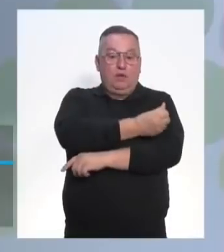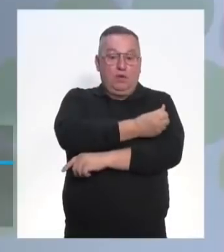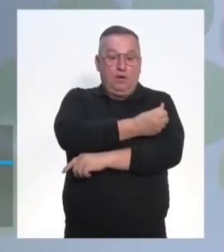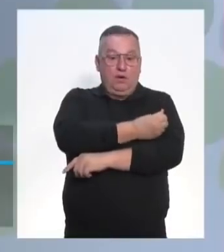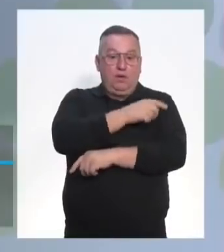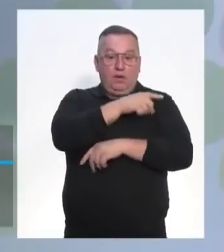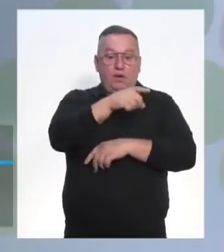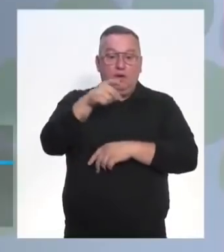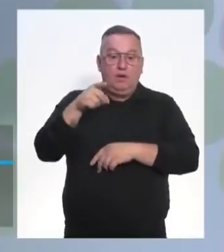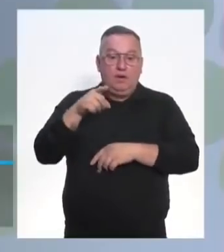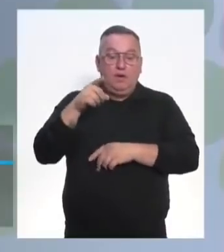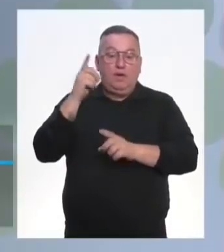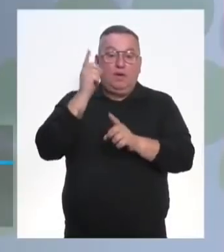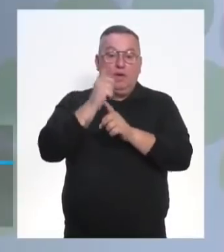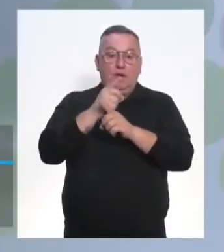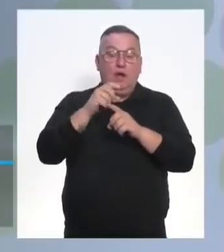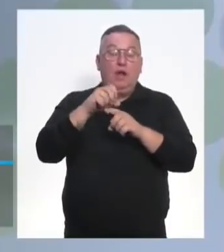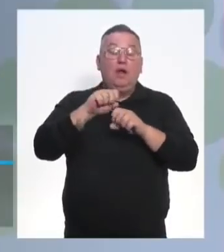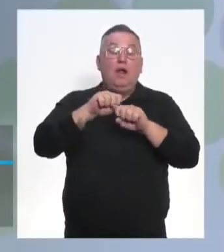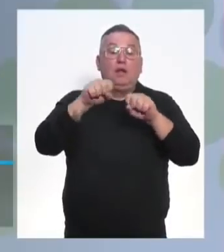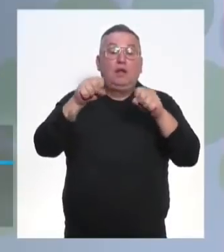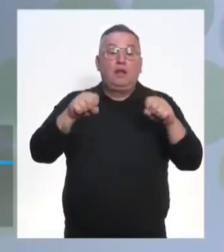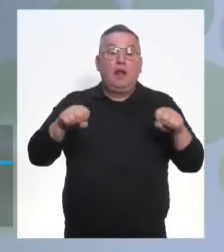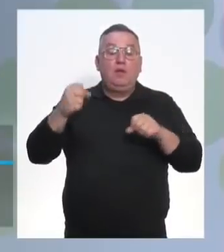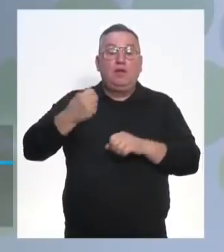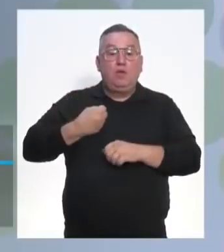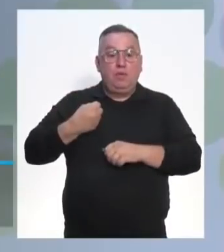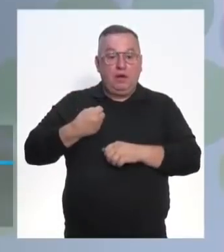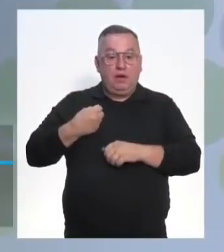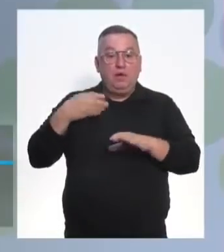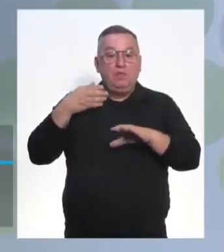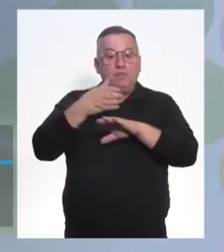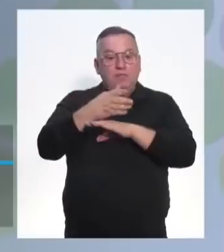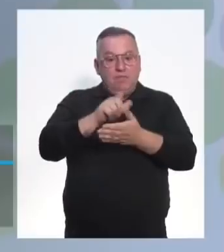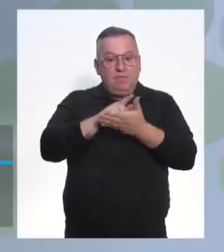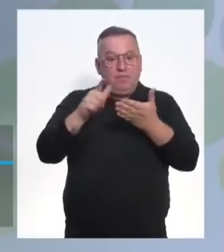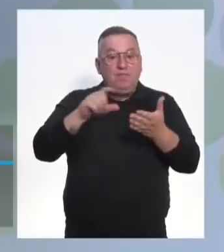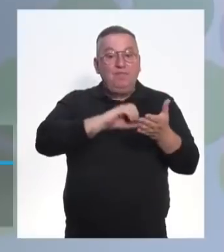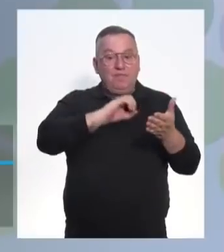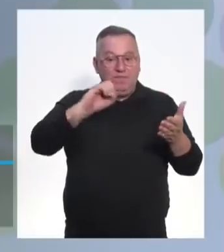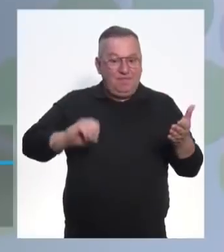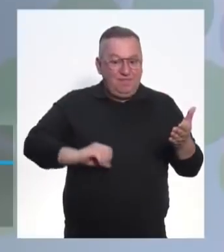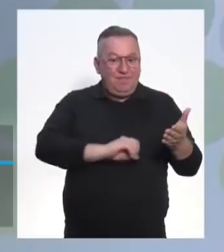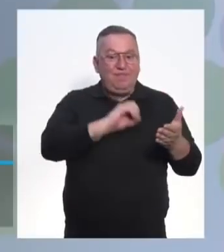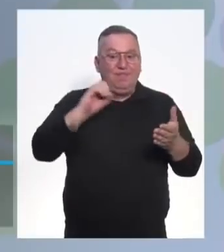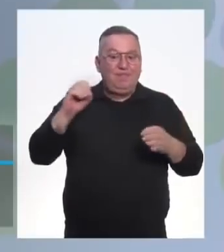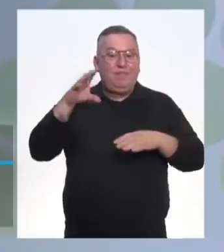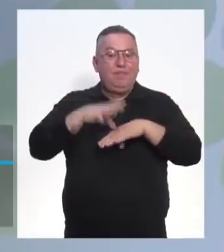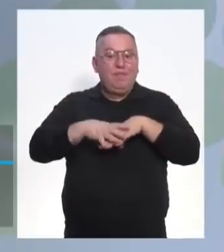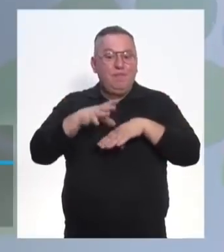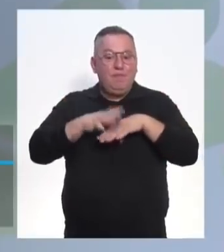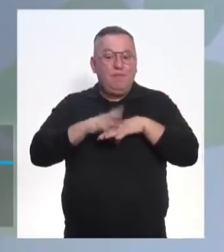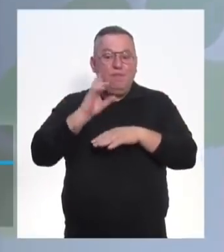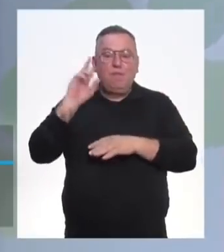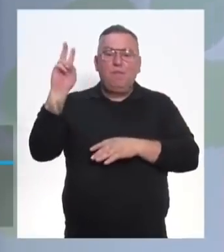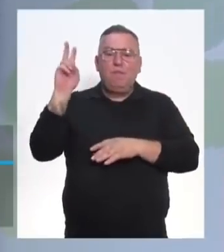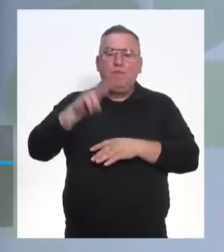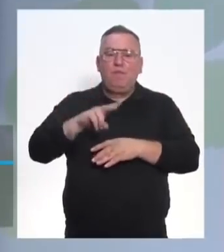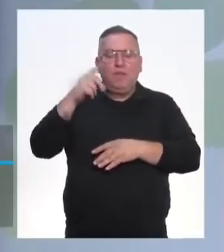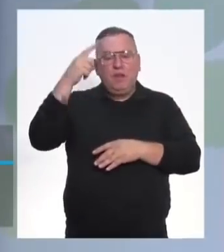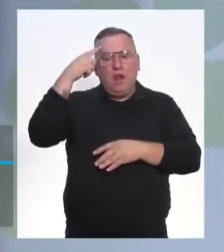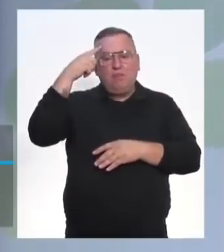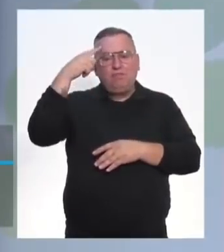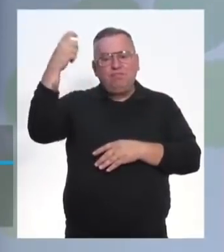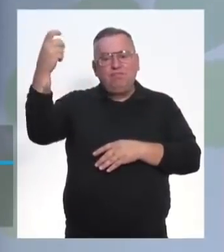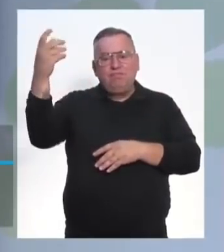é vocês encontrarem sistemas numéricos, né? Podem ir lá na página do Centro de Mídias de Matemática e vocês vão ver lá uma ideia,